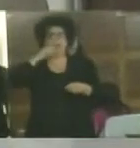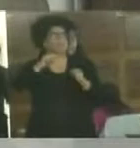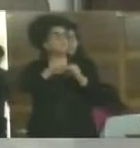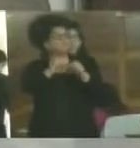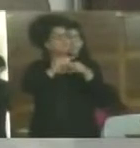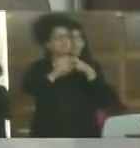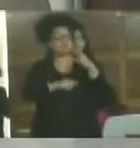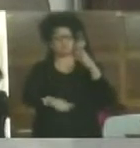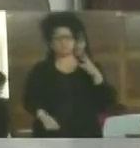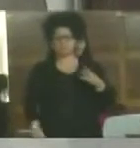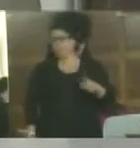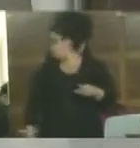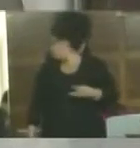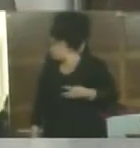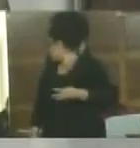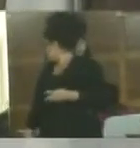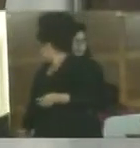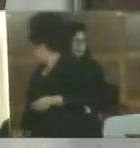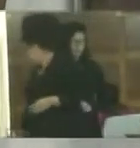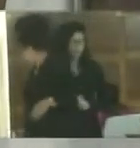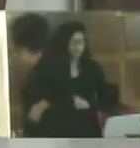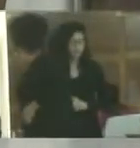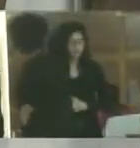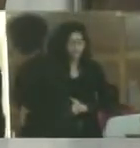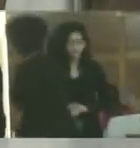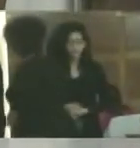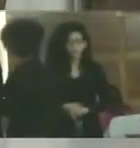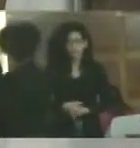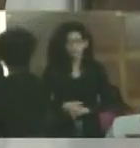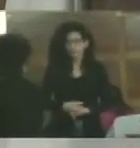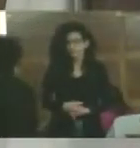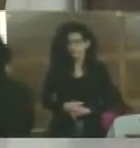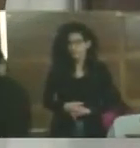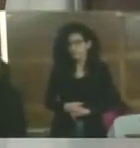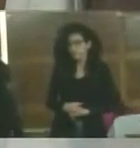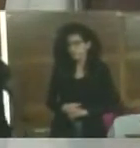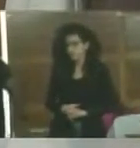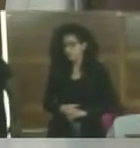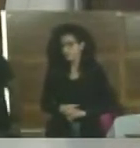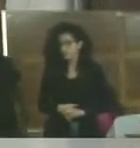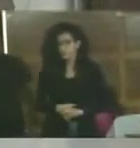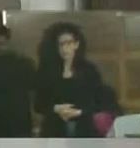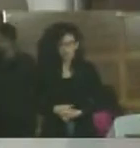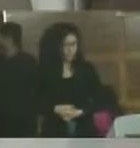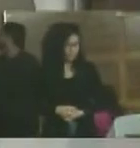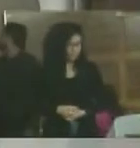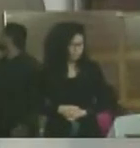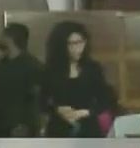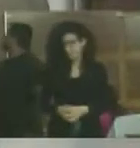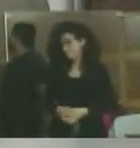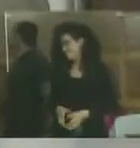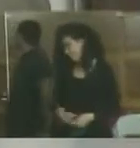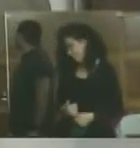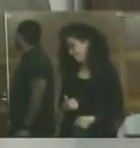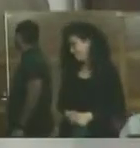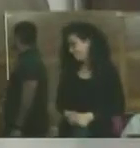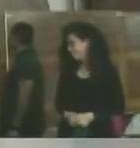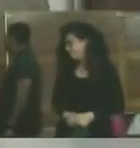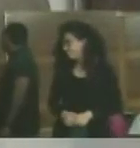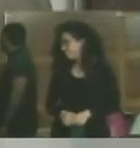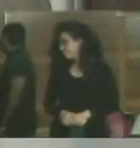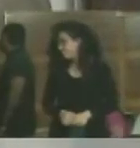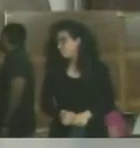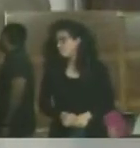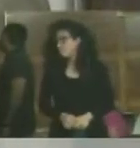audiências públicas aqui, fizemos audiência pública lá na LERJ também. Agora, parou. Nós temos